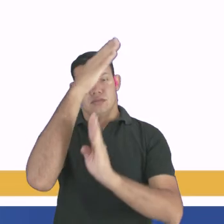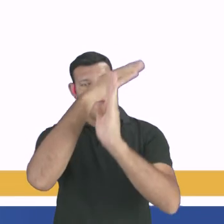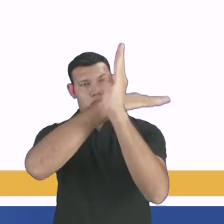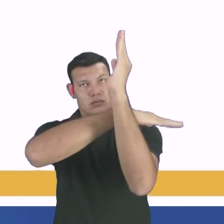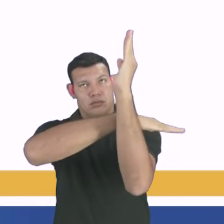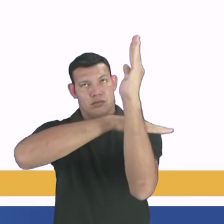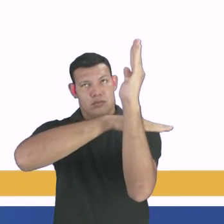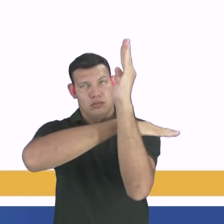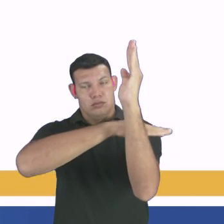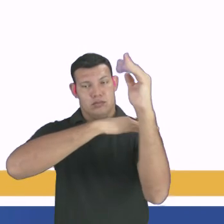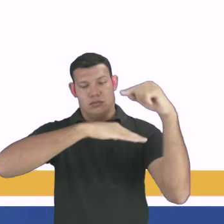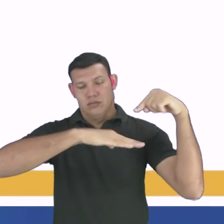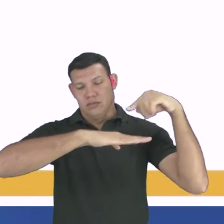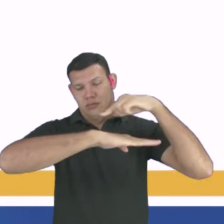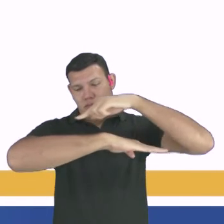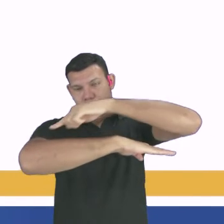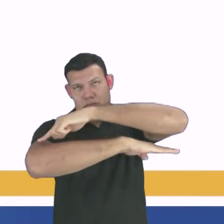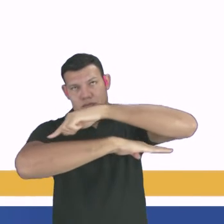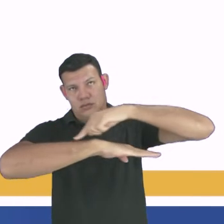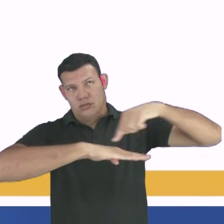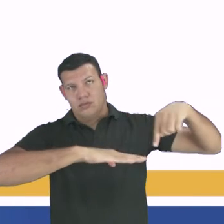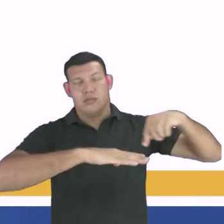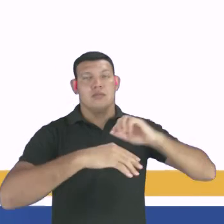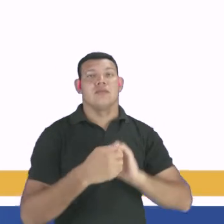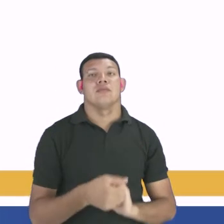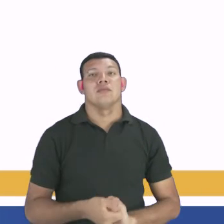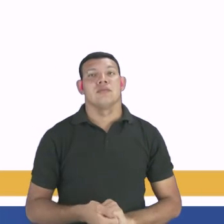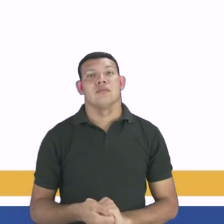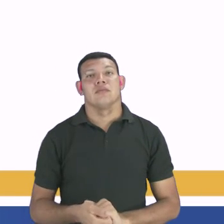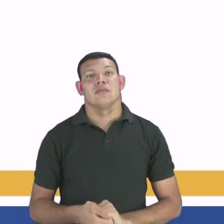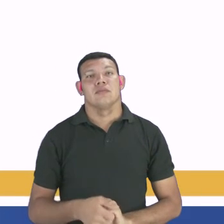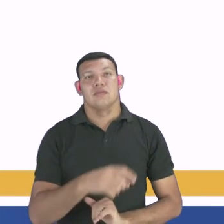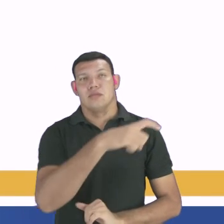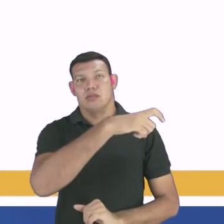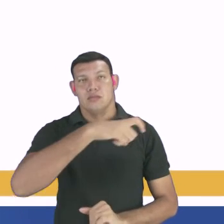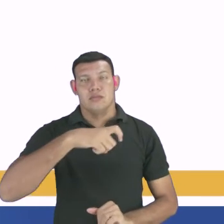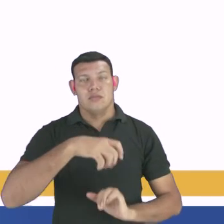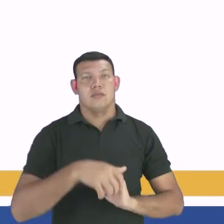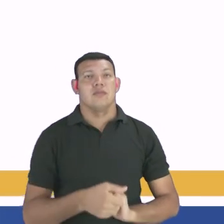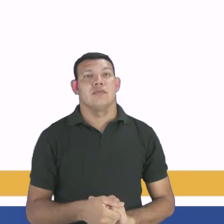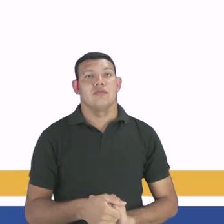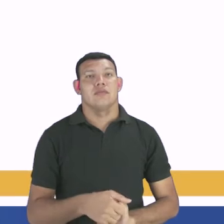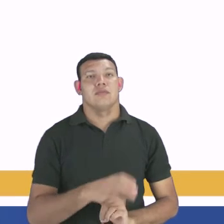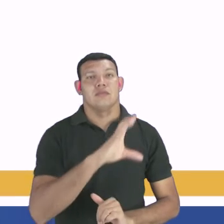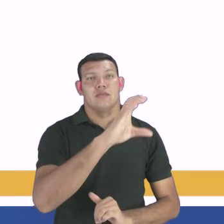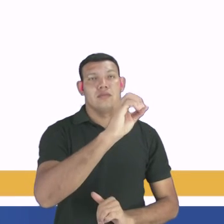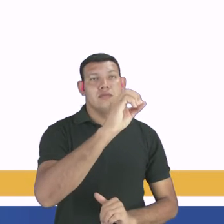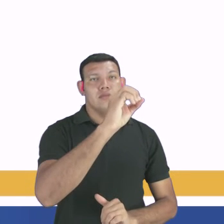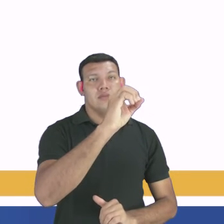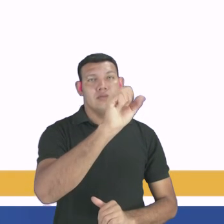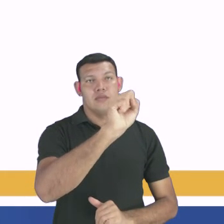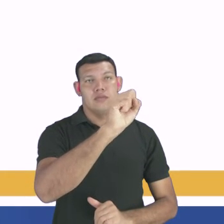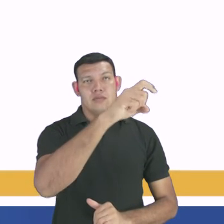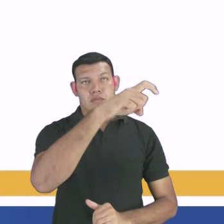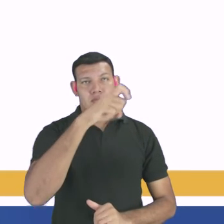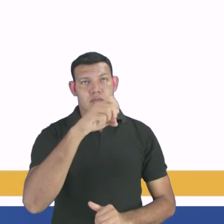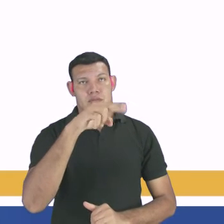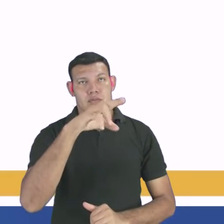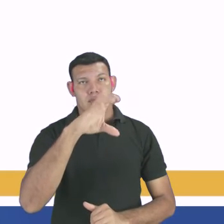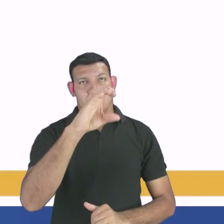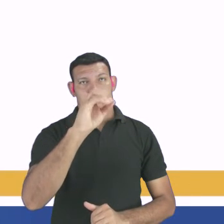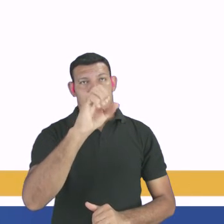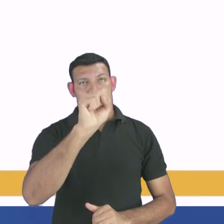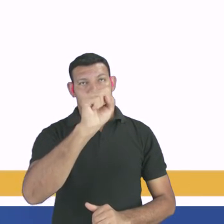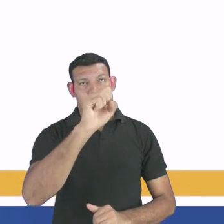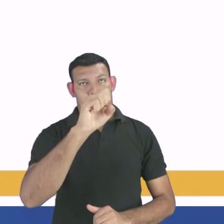E aí nós podemos escrever da seguinte maneira quando o meu cosseno de x = cosseno de ar implica dizer